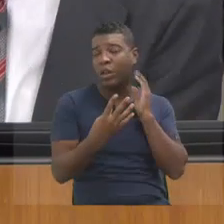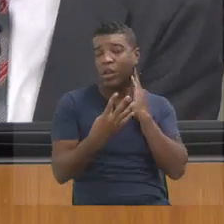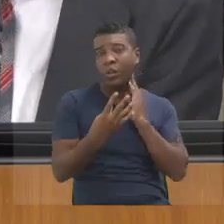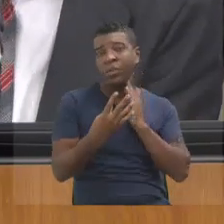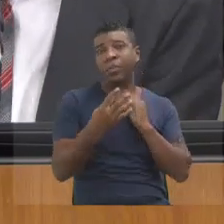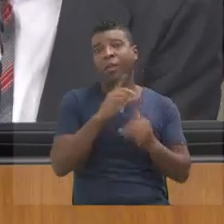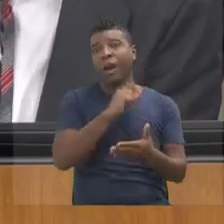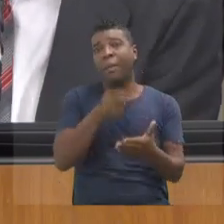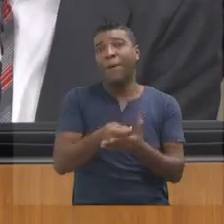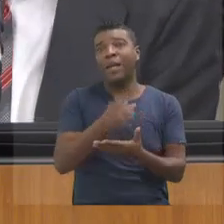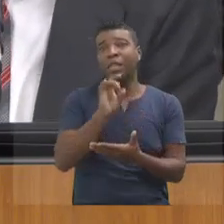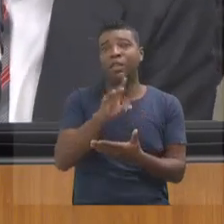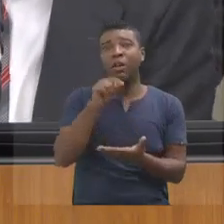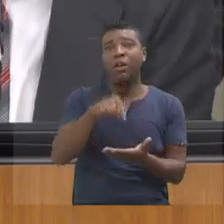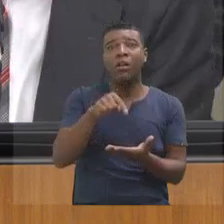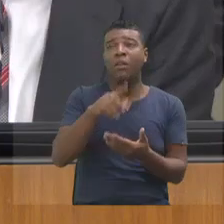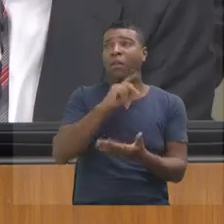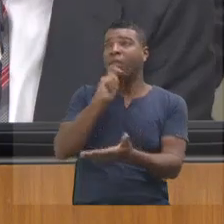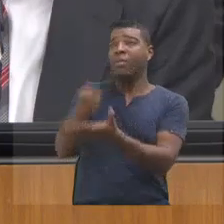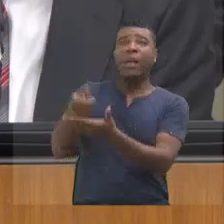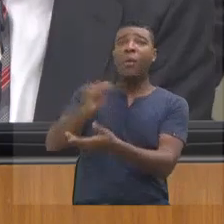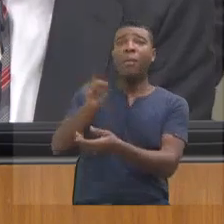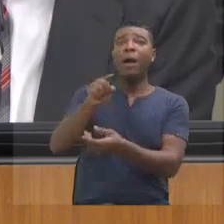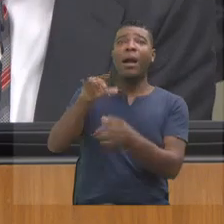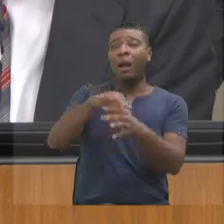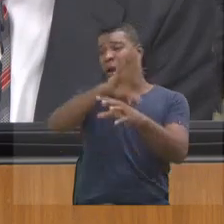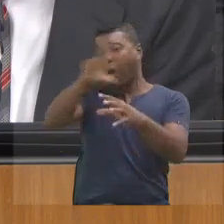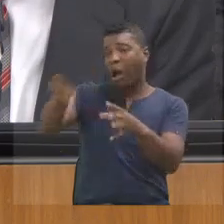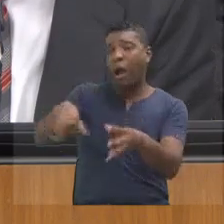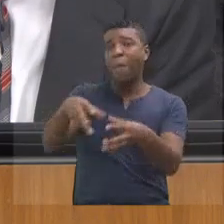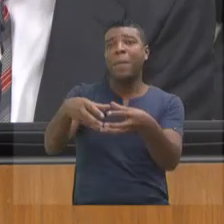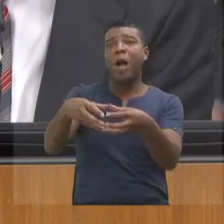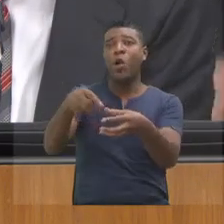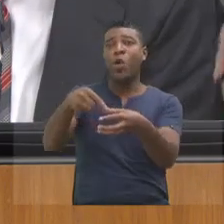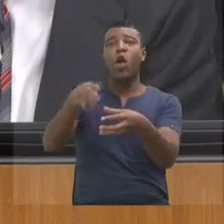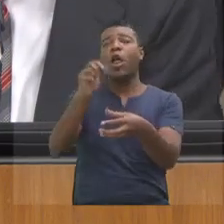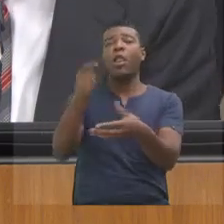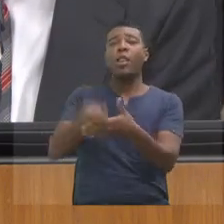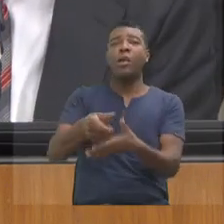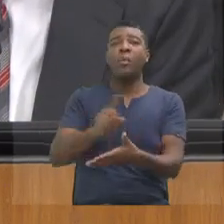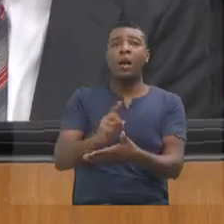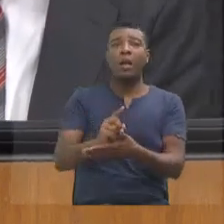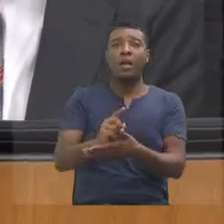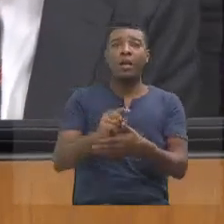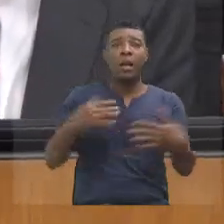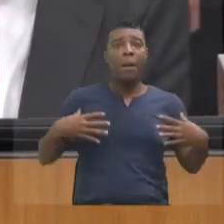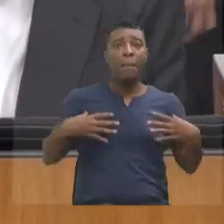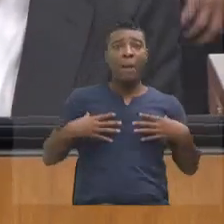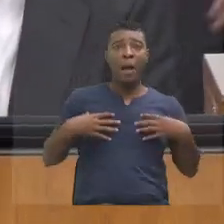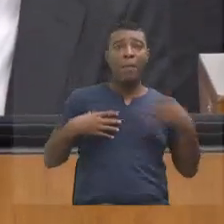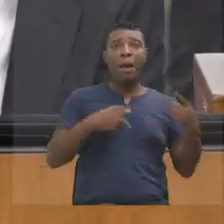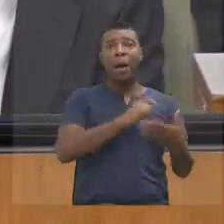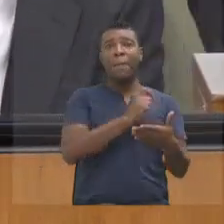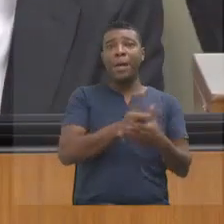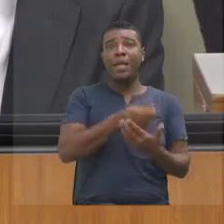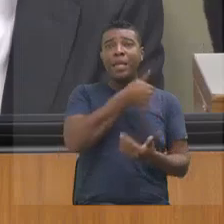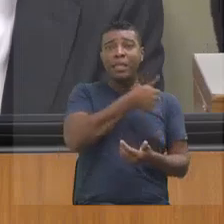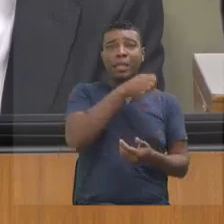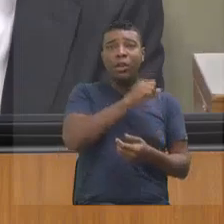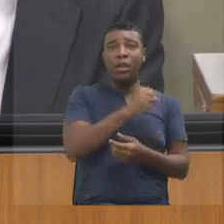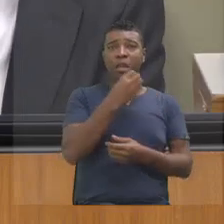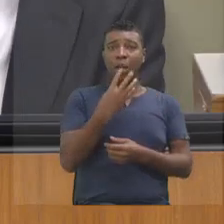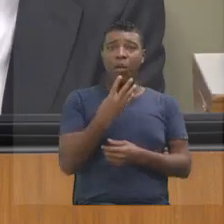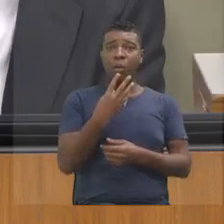por isso aqui ele não paga o pacote na questão de mama por exemplo o senhor paga 184,50 é para o município